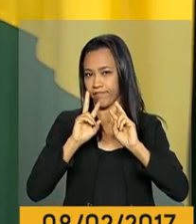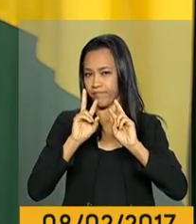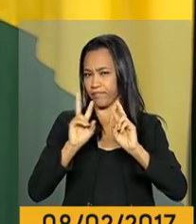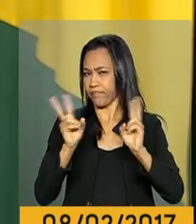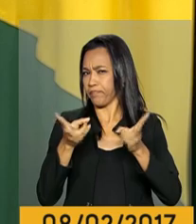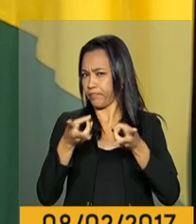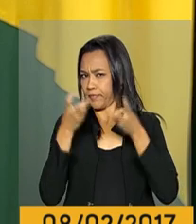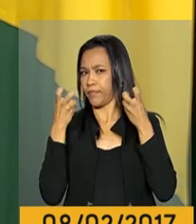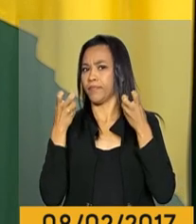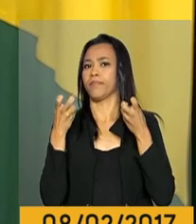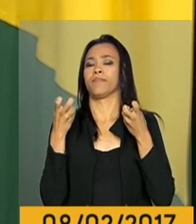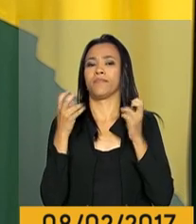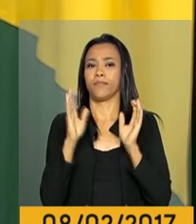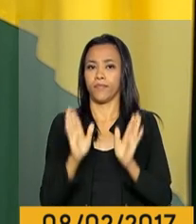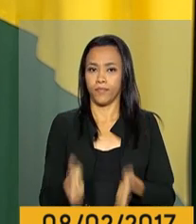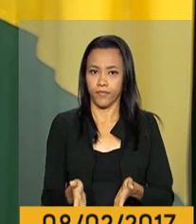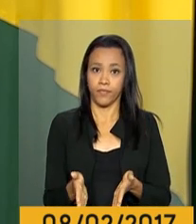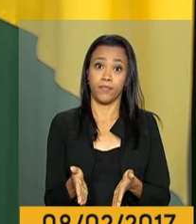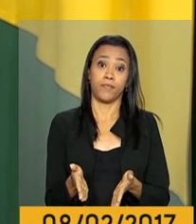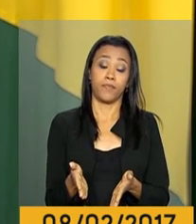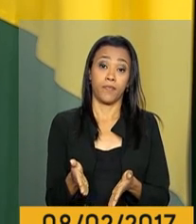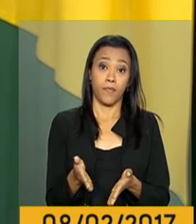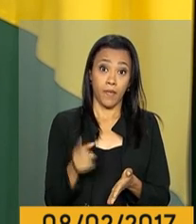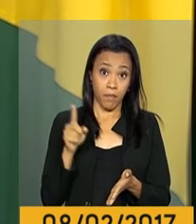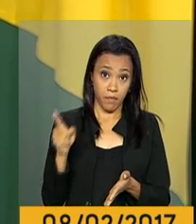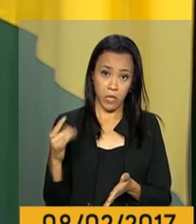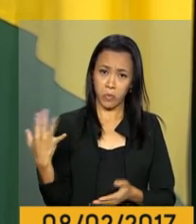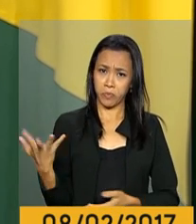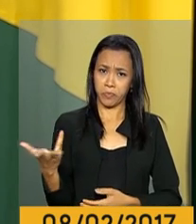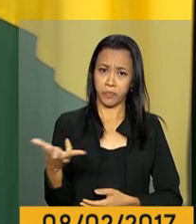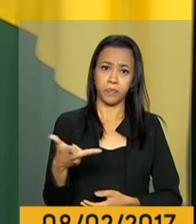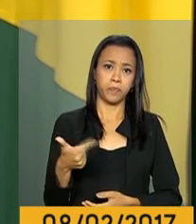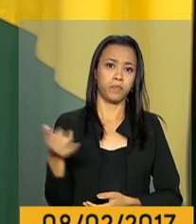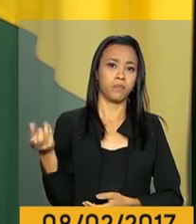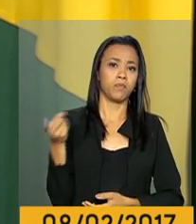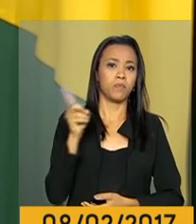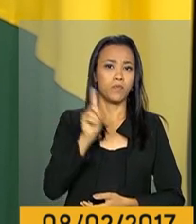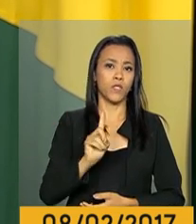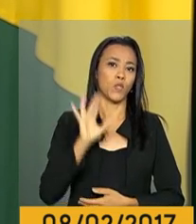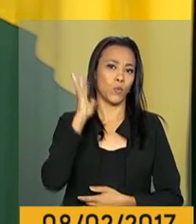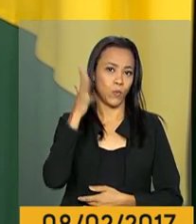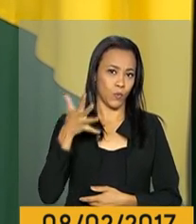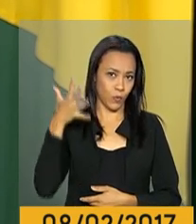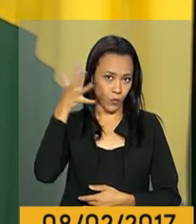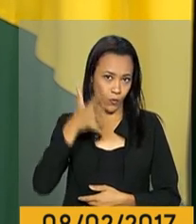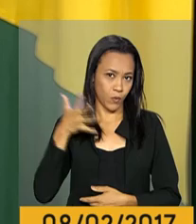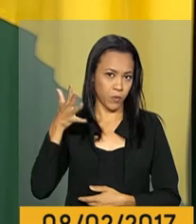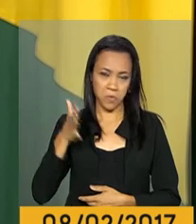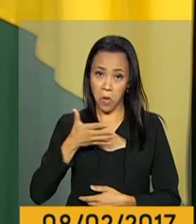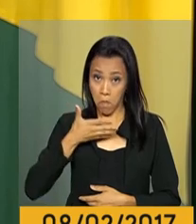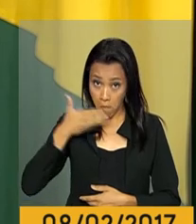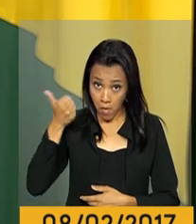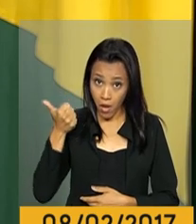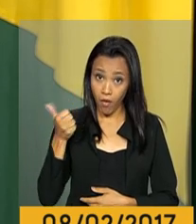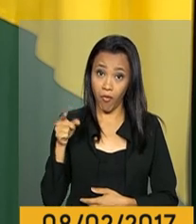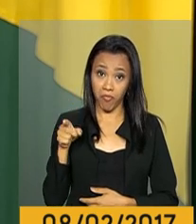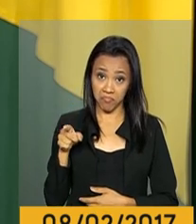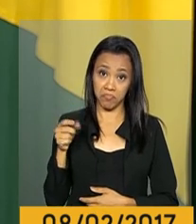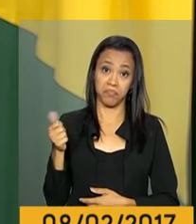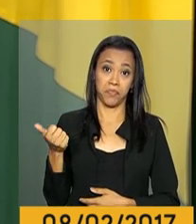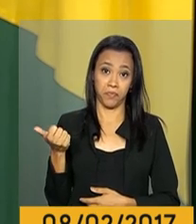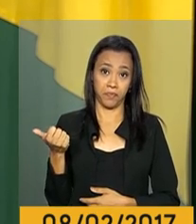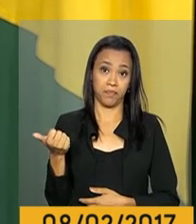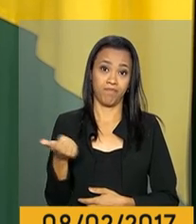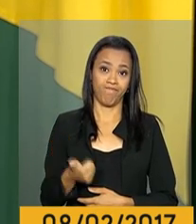Pedro tax pelo belíssimo discurso que fez é muito melhor que o professor não tenho dúvida